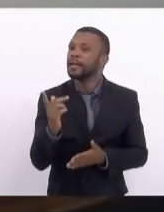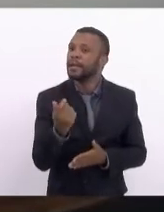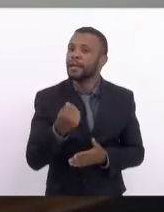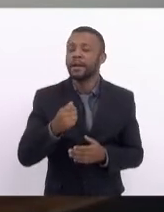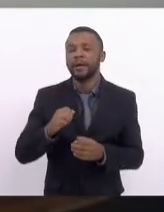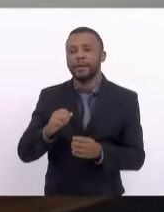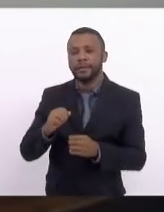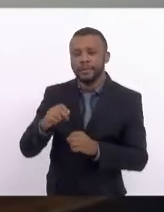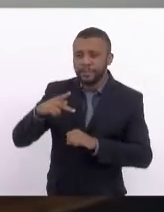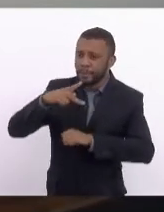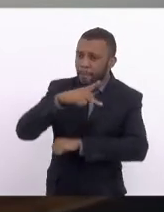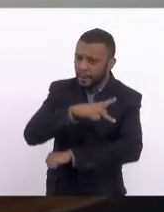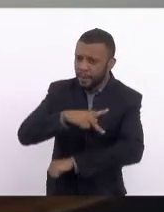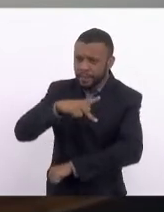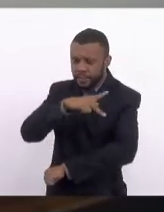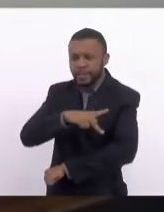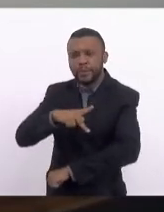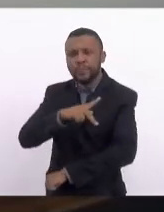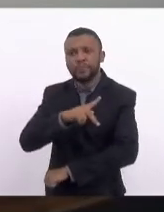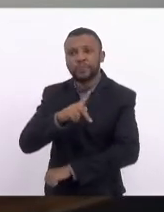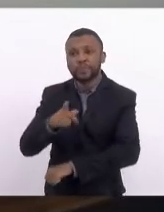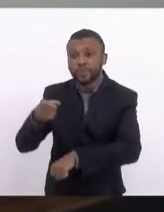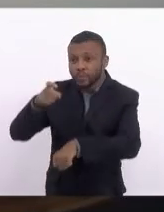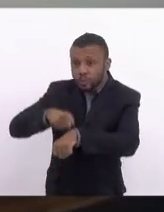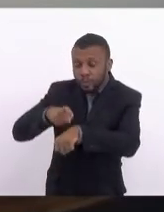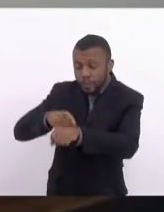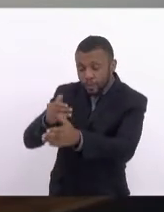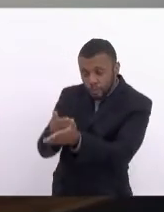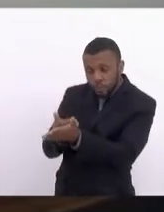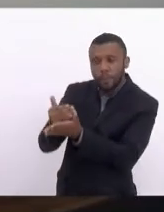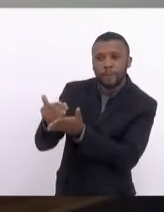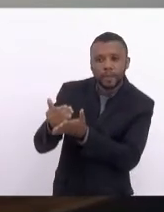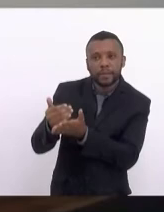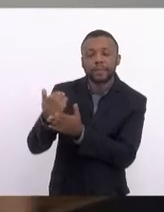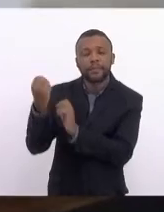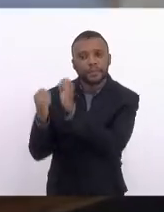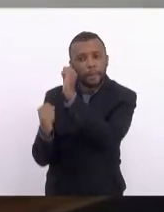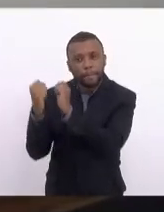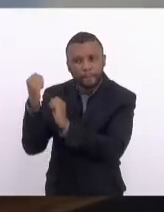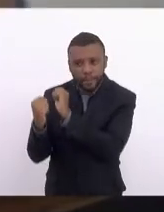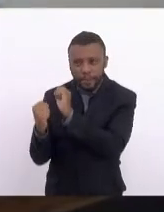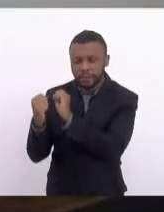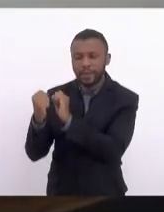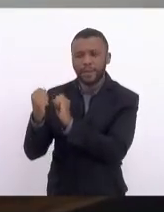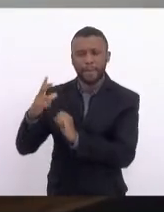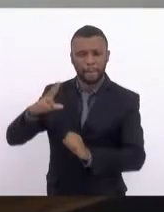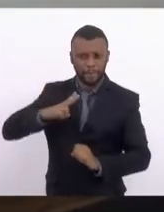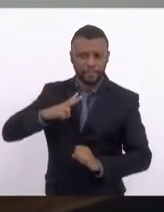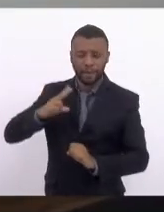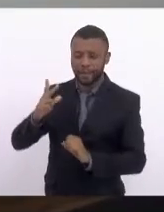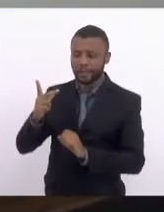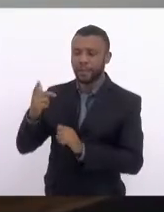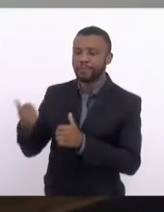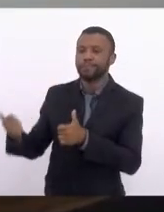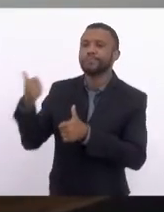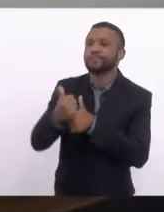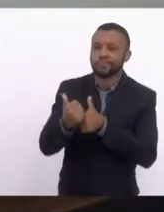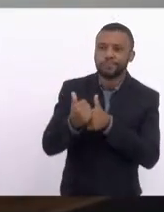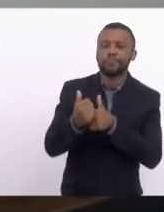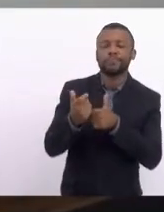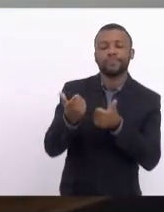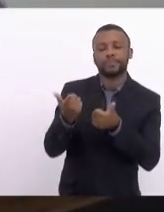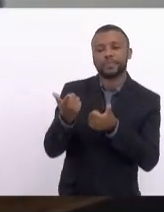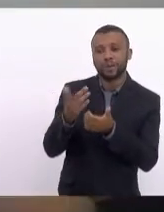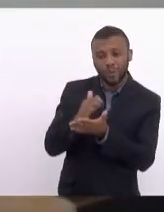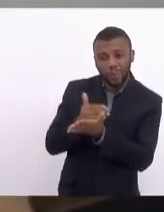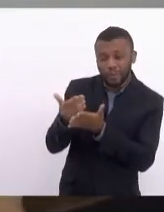concessionária Águas do Rio assumiu o controle a partir do processo de privatização, de loteamento, de fatiamento